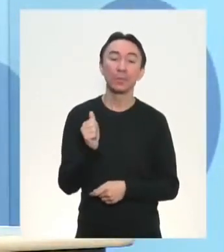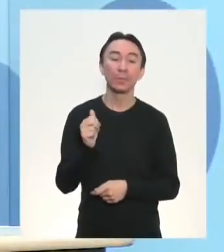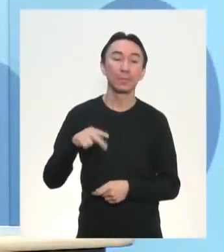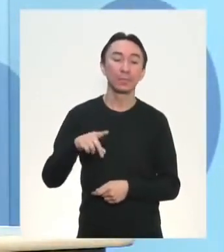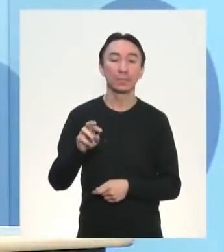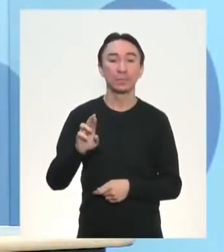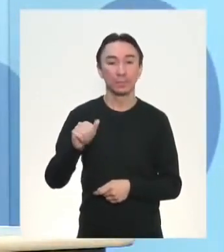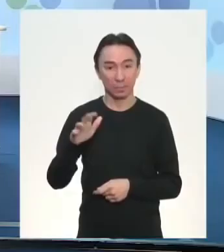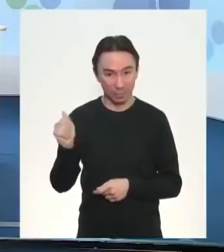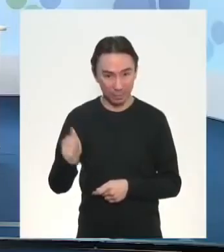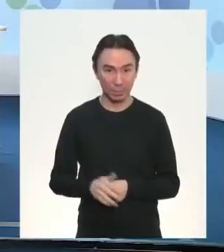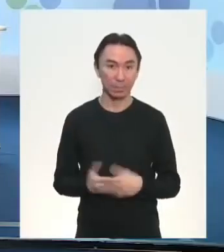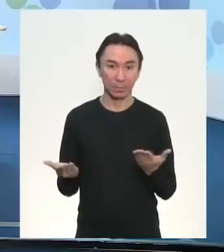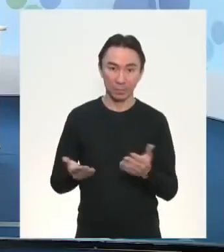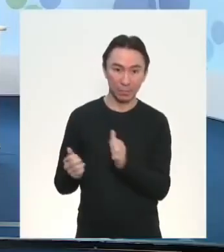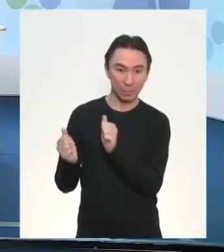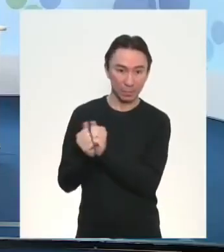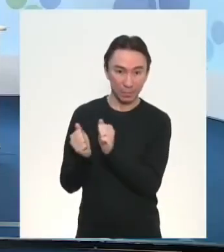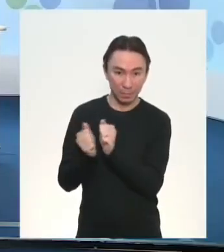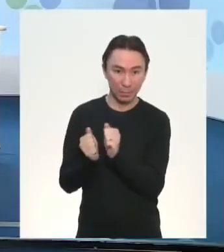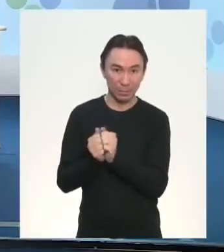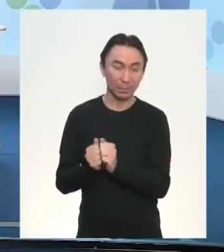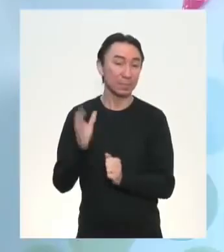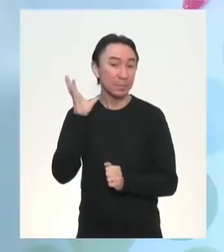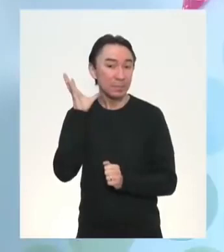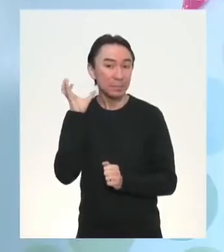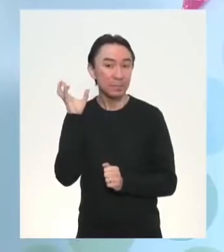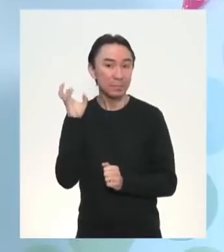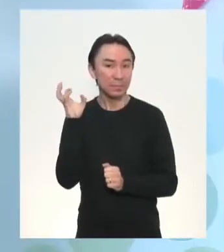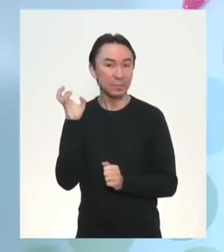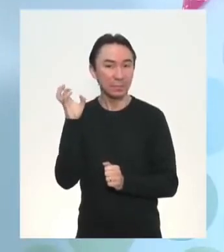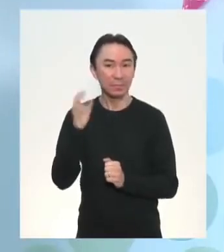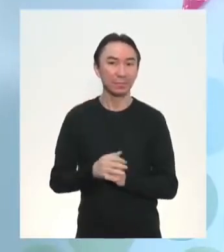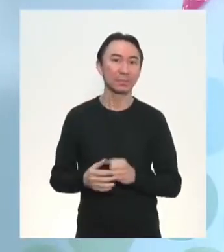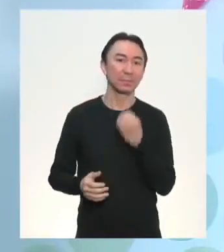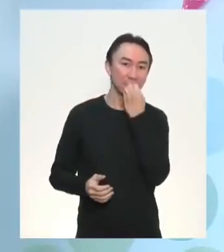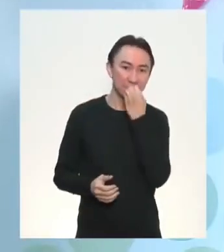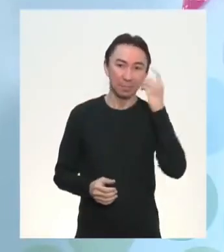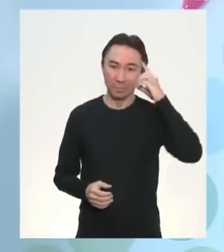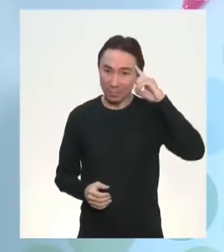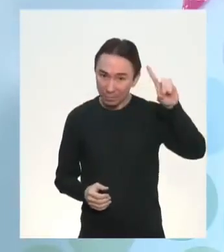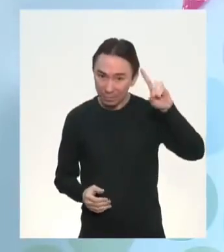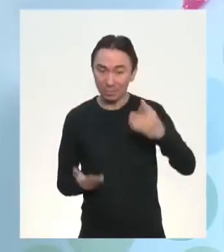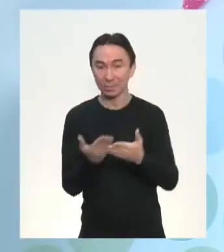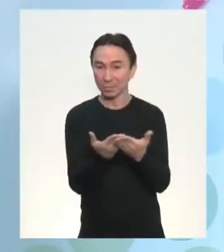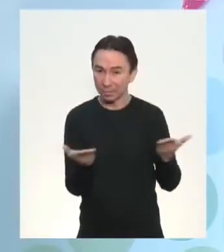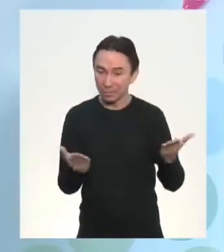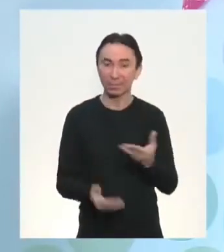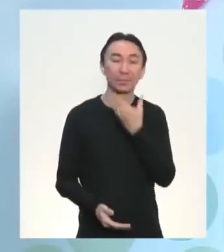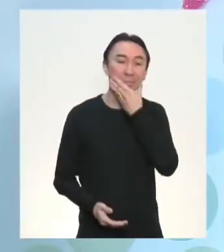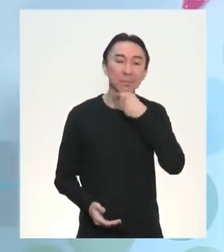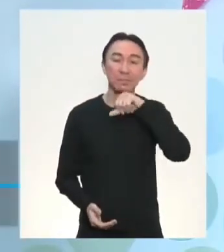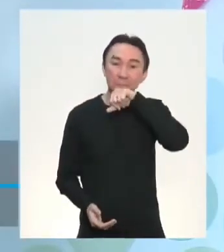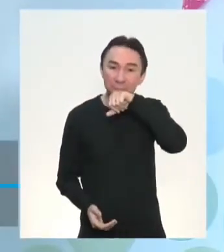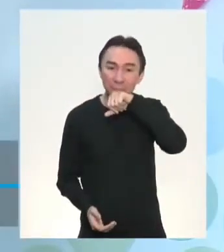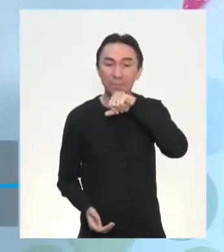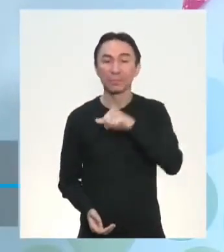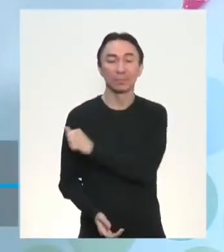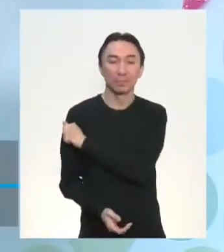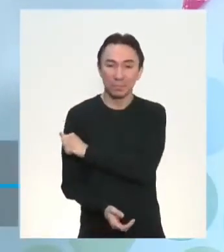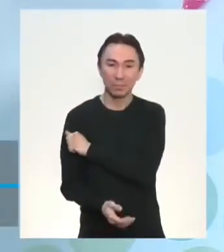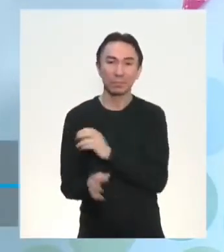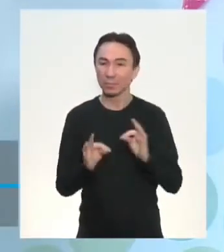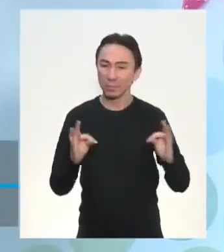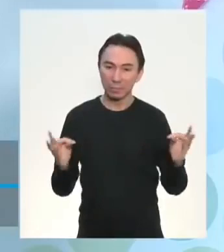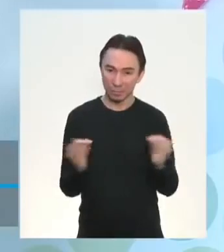a aula da Proelaine. Bom dia, Elaine. Bom dia, Andréia. Bom dia, alunos, pais, professores que nos acompanham. Tudo bem?